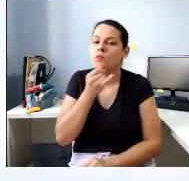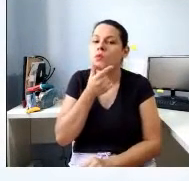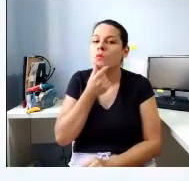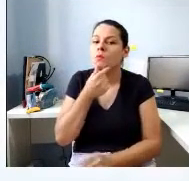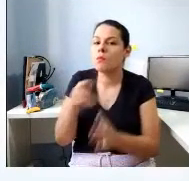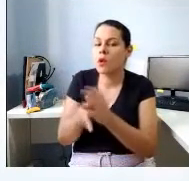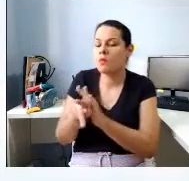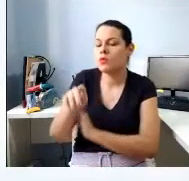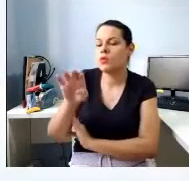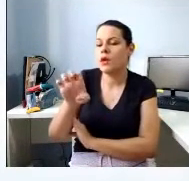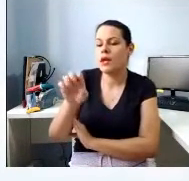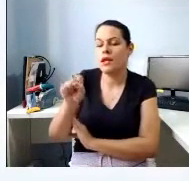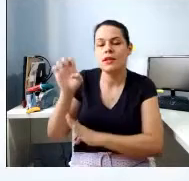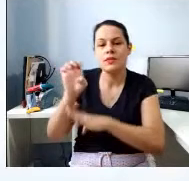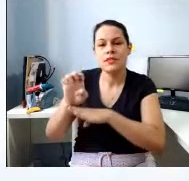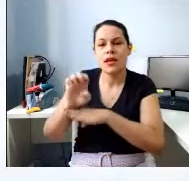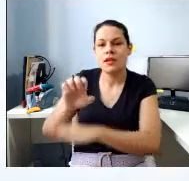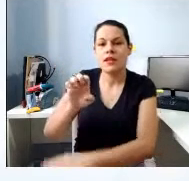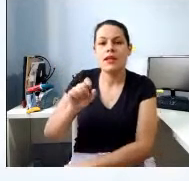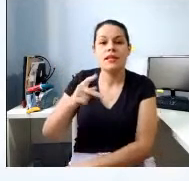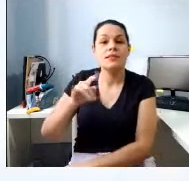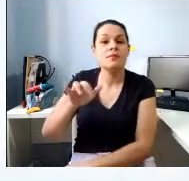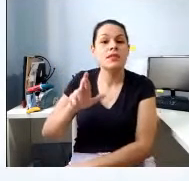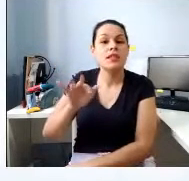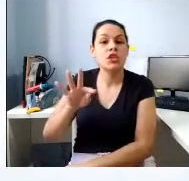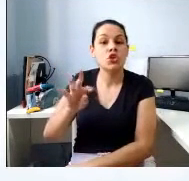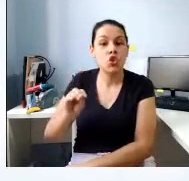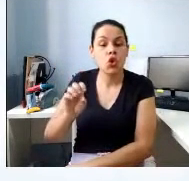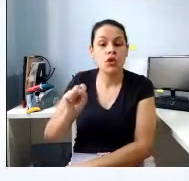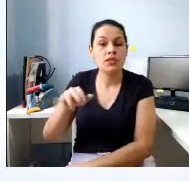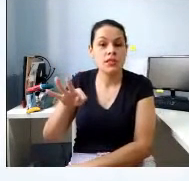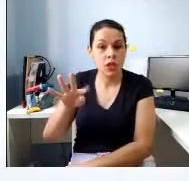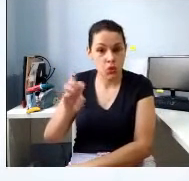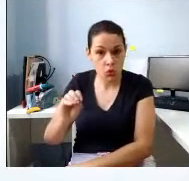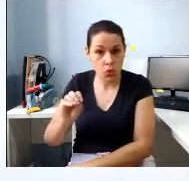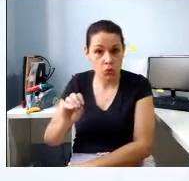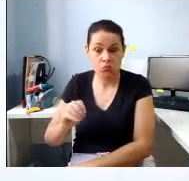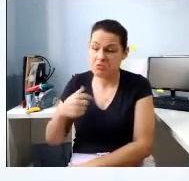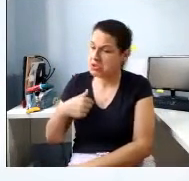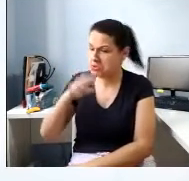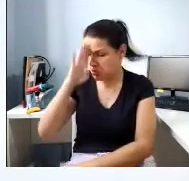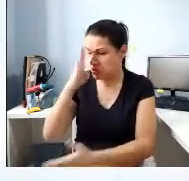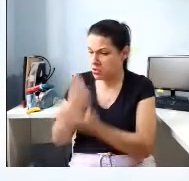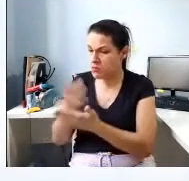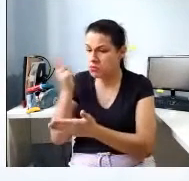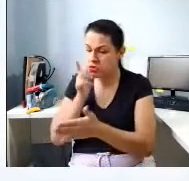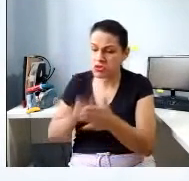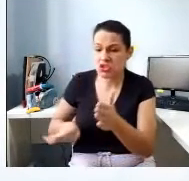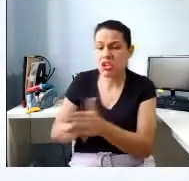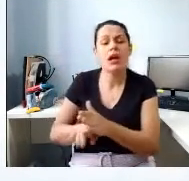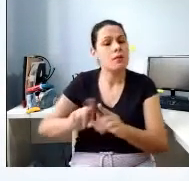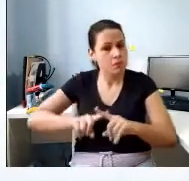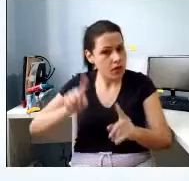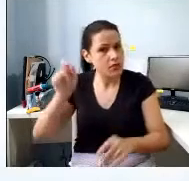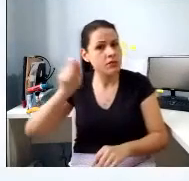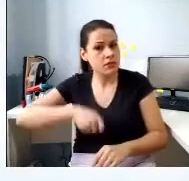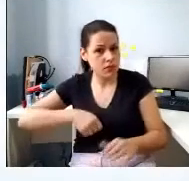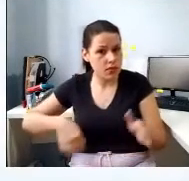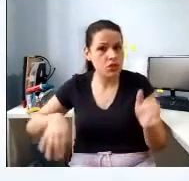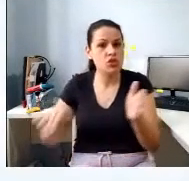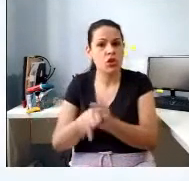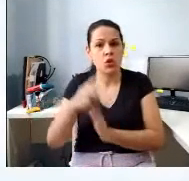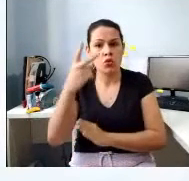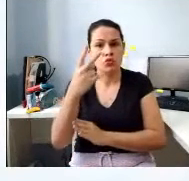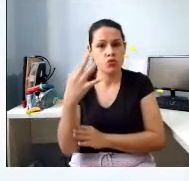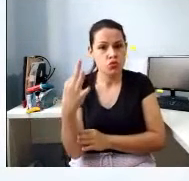foi uma surpresa, eu não imaginava que o Coser conseguiria chegar no segundo turno, estava disputando palmo a palmo ali com o